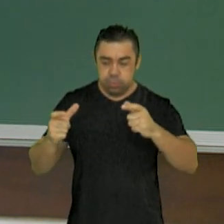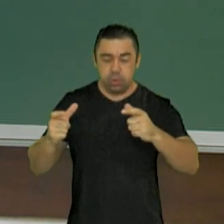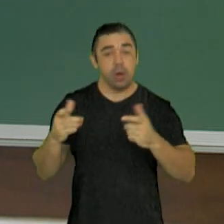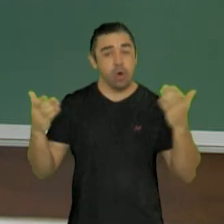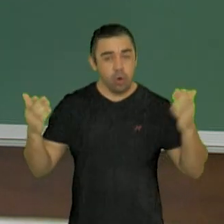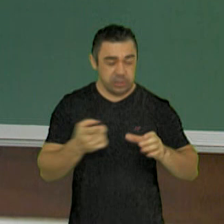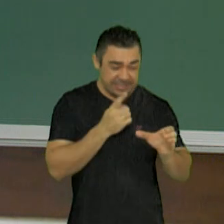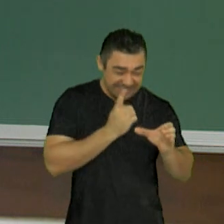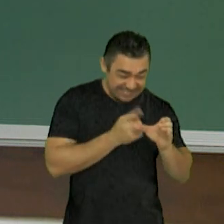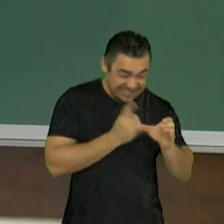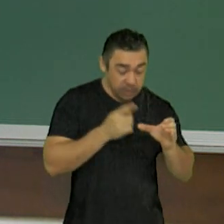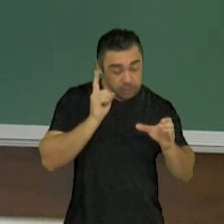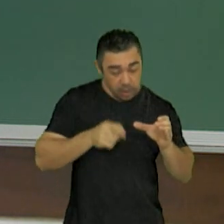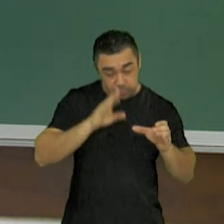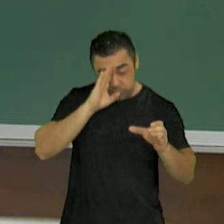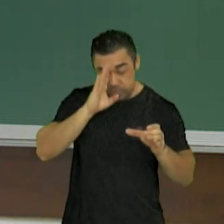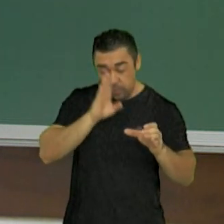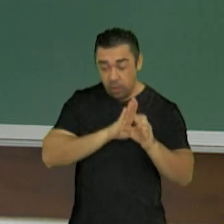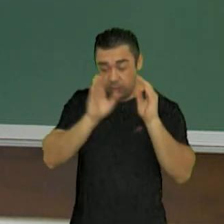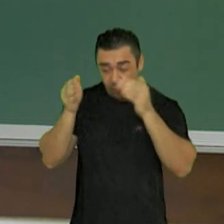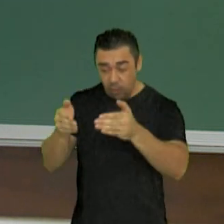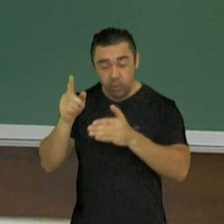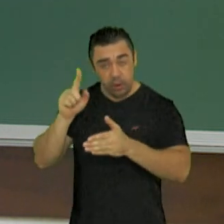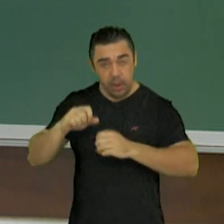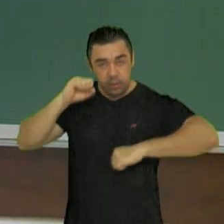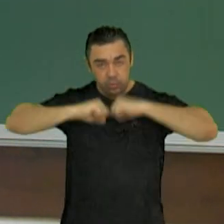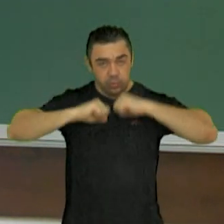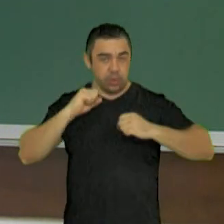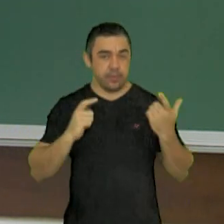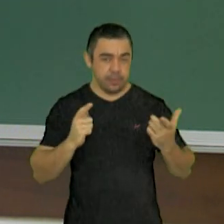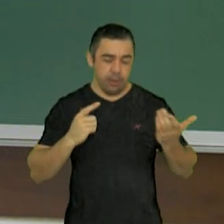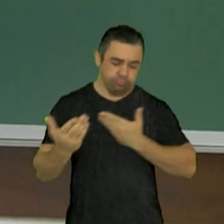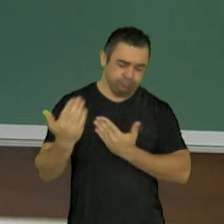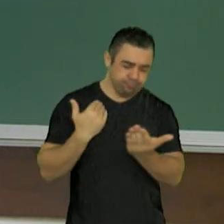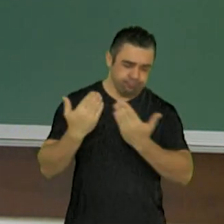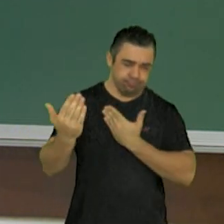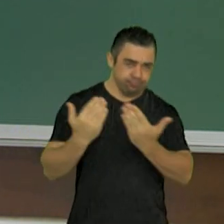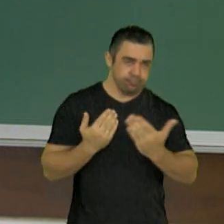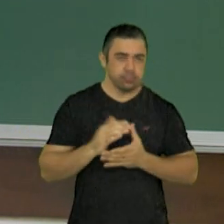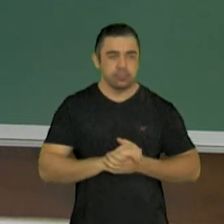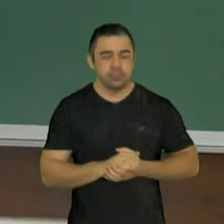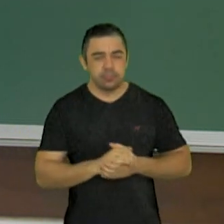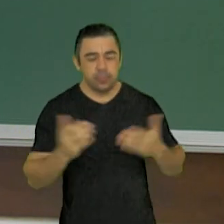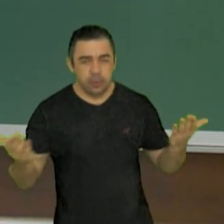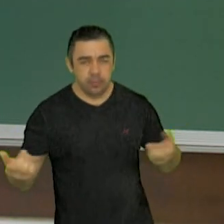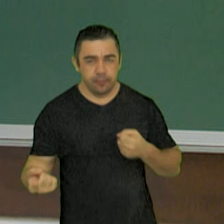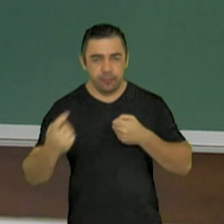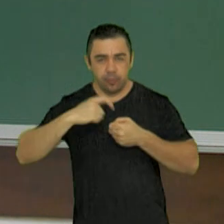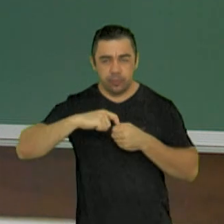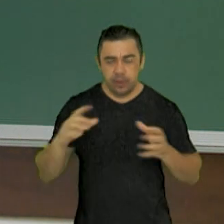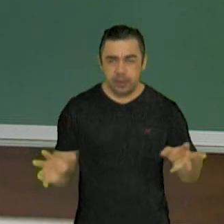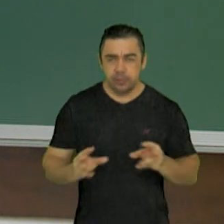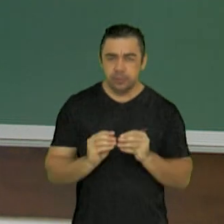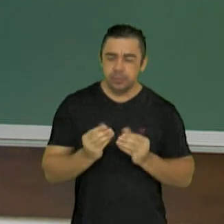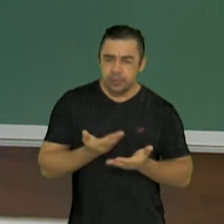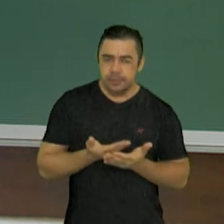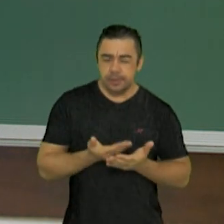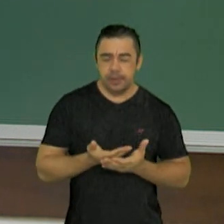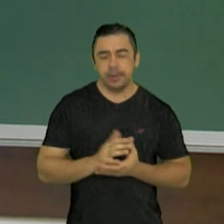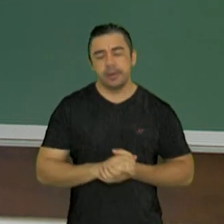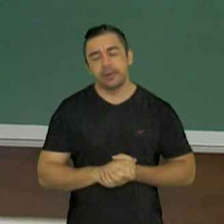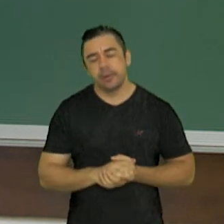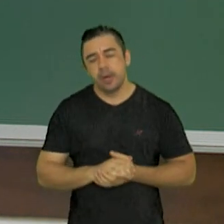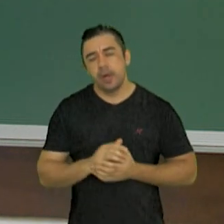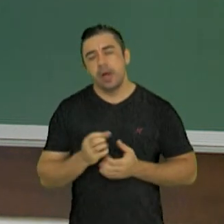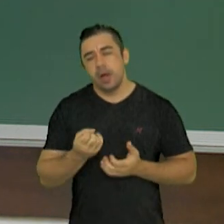alimentam as atividades industriais, virou uma via de mão dupla. Então vamos fazer essa retomada sobre alguns